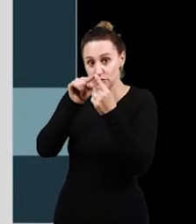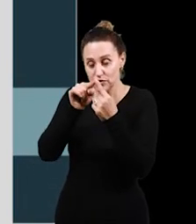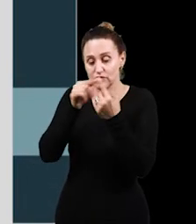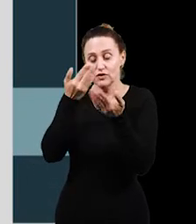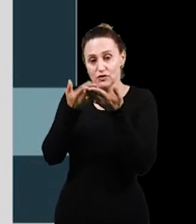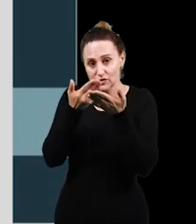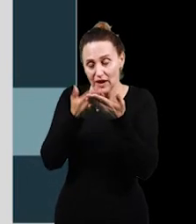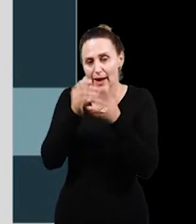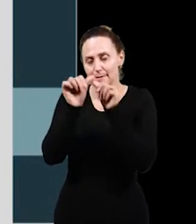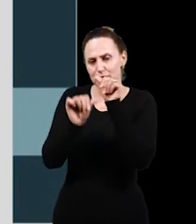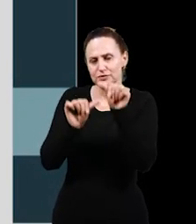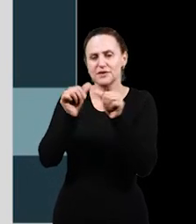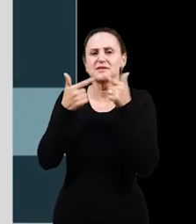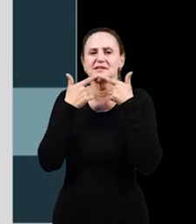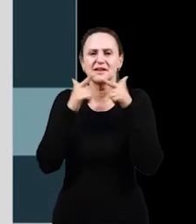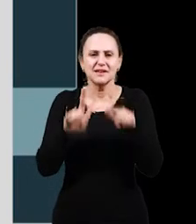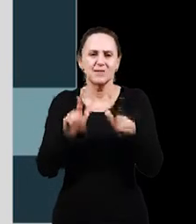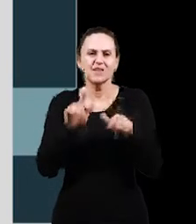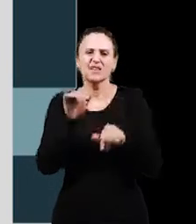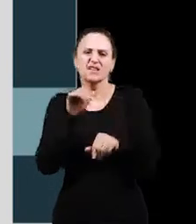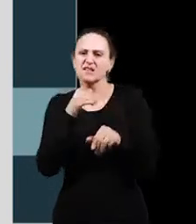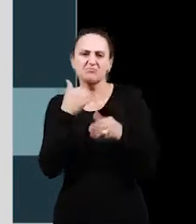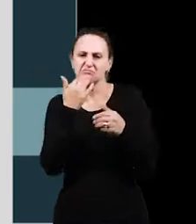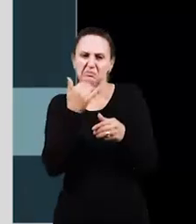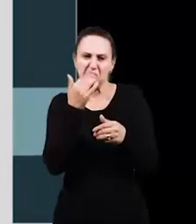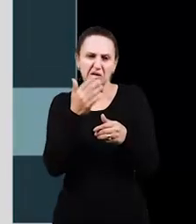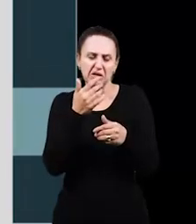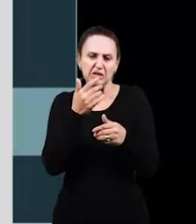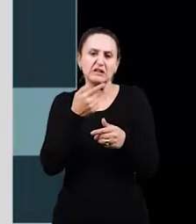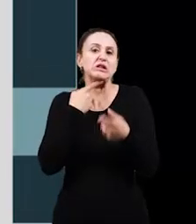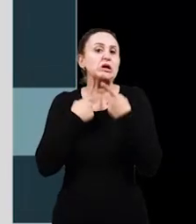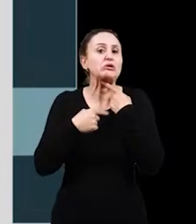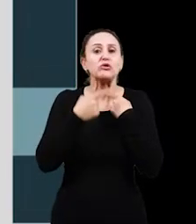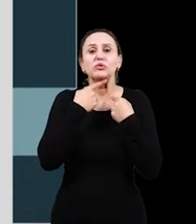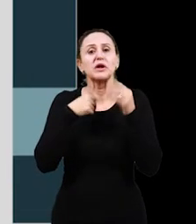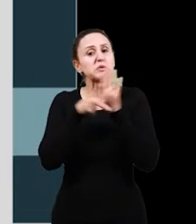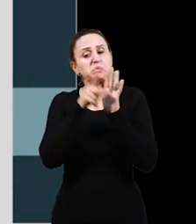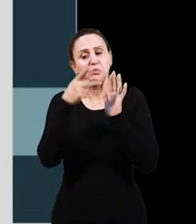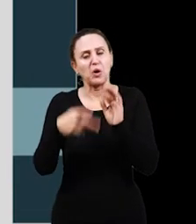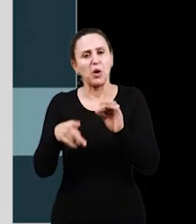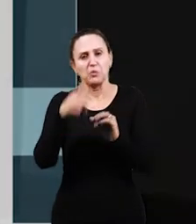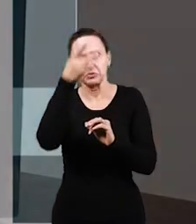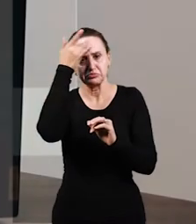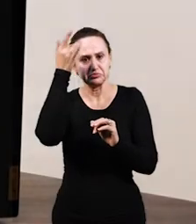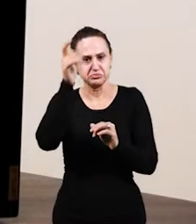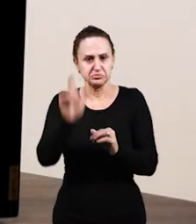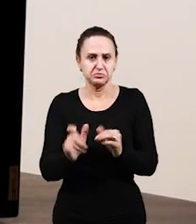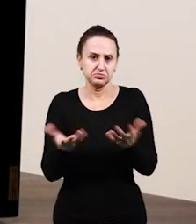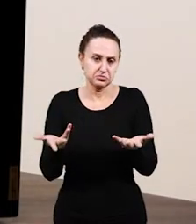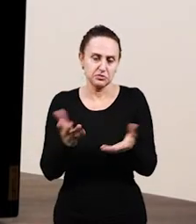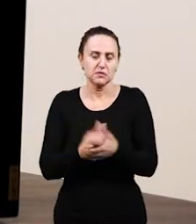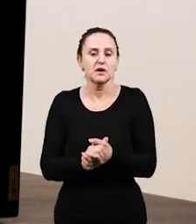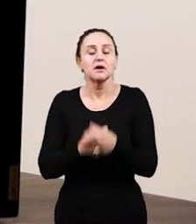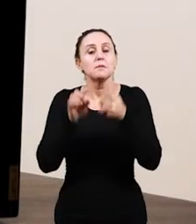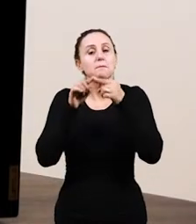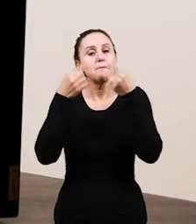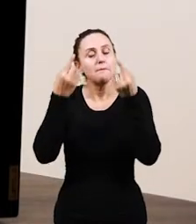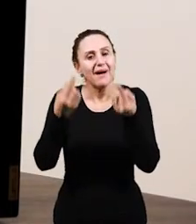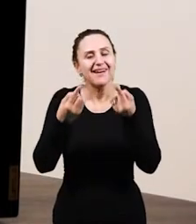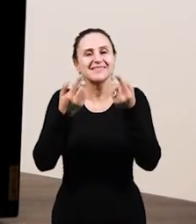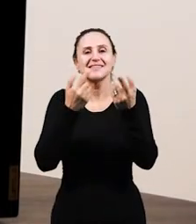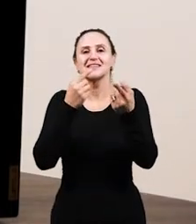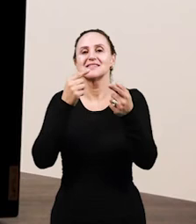nas línguas que não depende da vontade dos homens uma segue necessidade da própria língua então como eu disse as